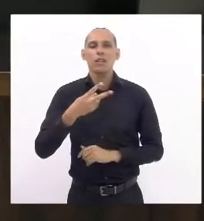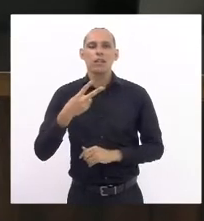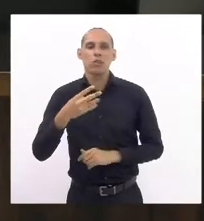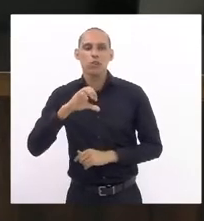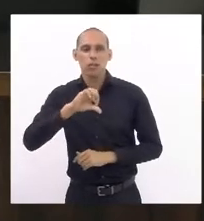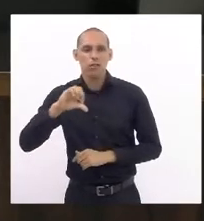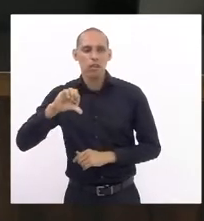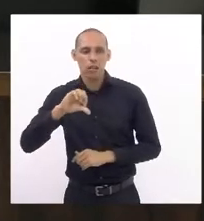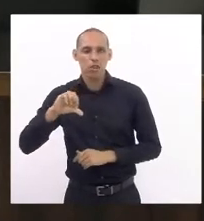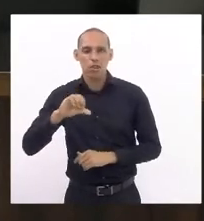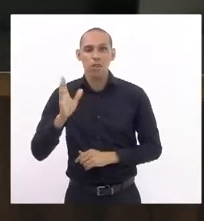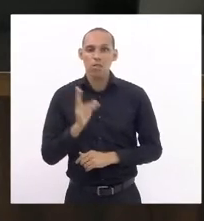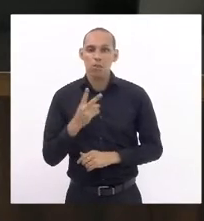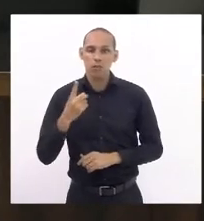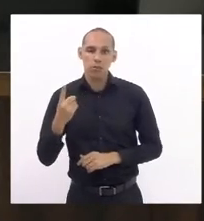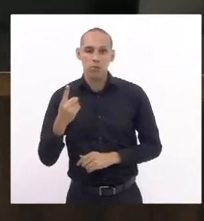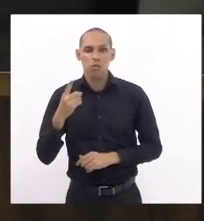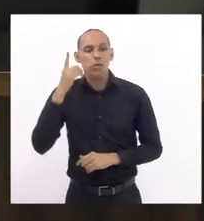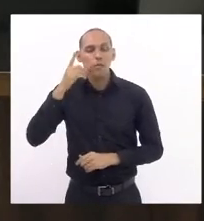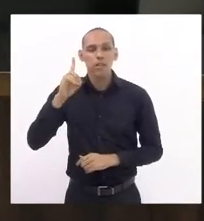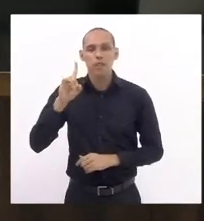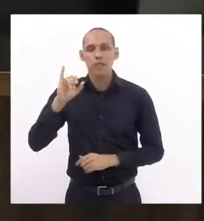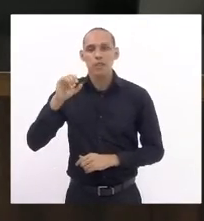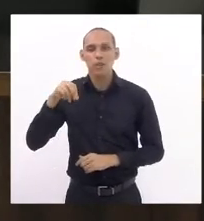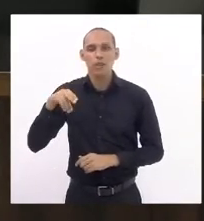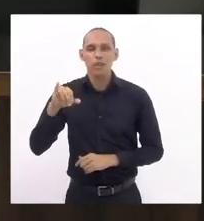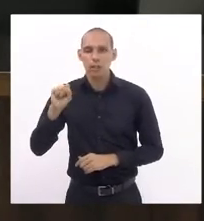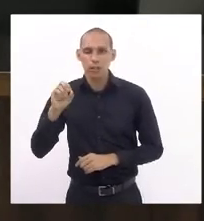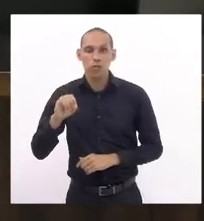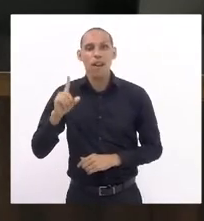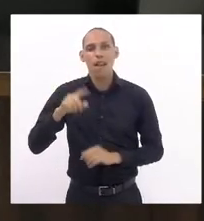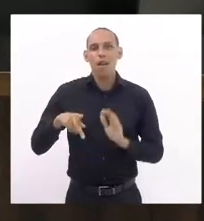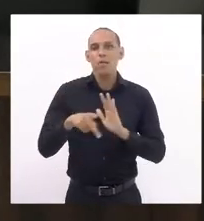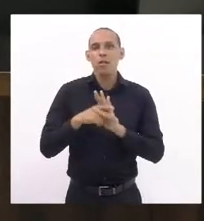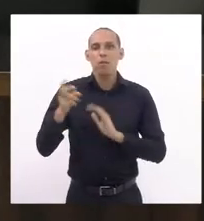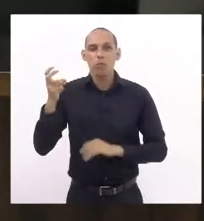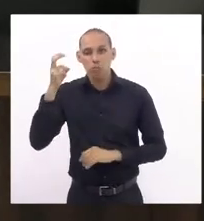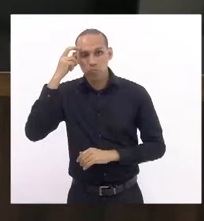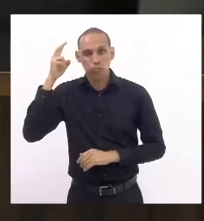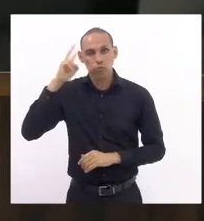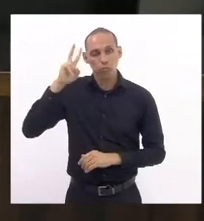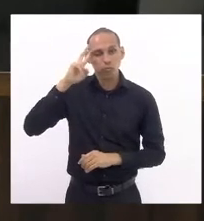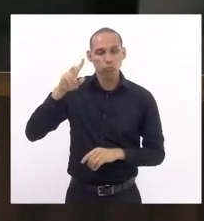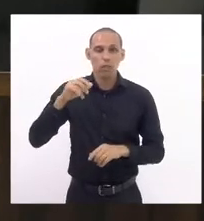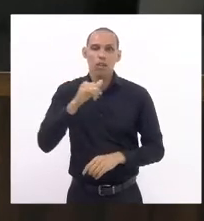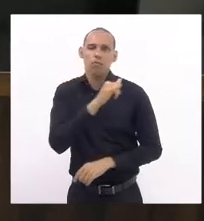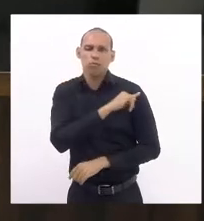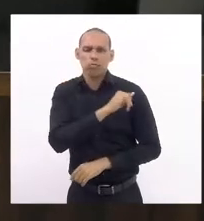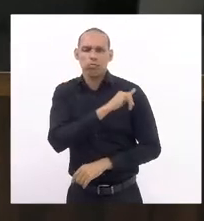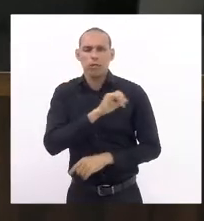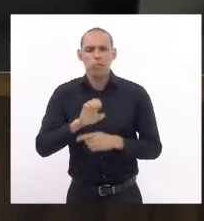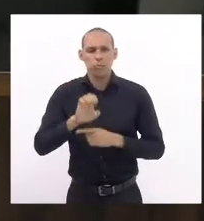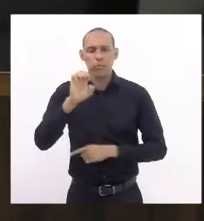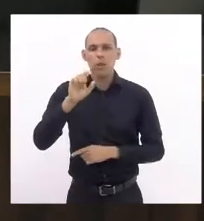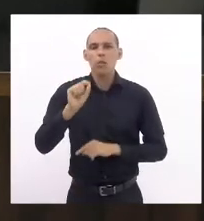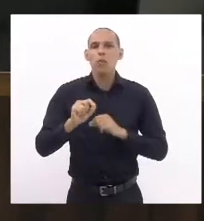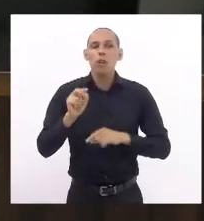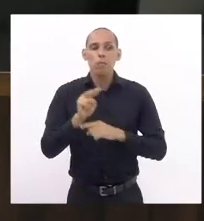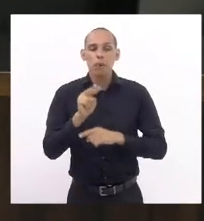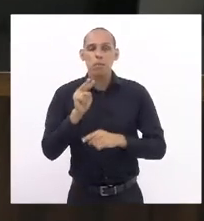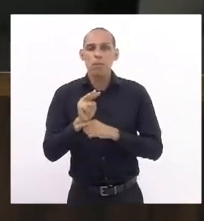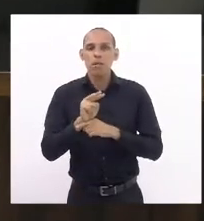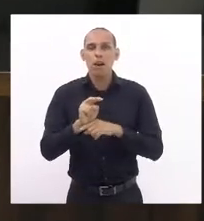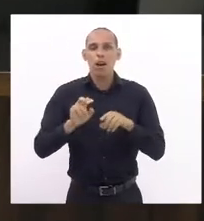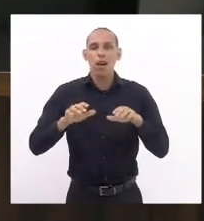4299/21. De autoria do deputado Dionísio Lins, que considera patrimônio histórico e cultural do Estado do Rio de Janeiro, para fins de preservação, a quadra do